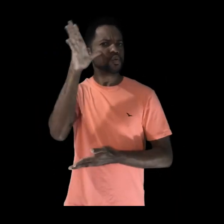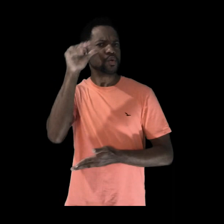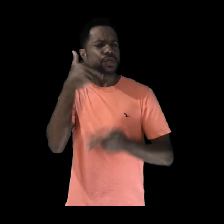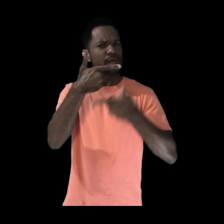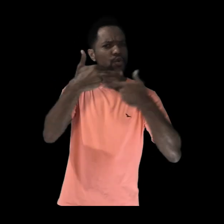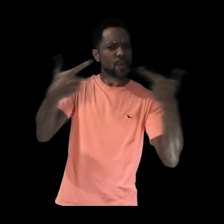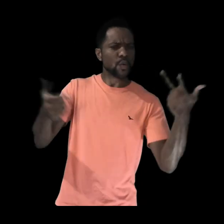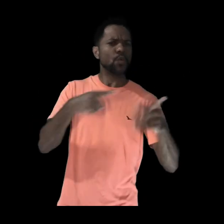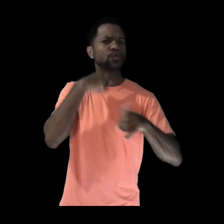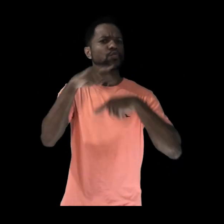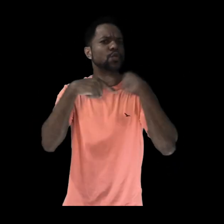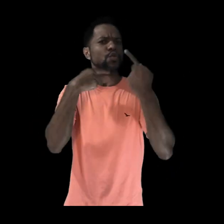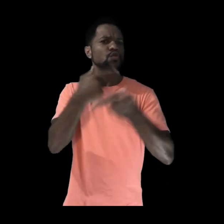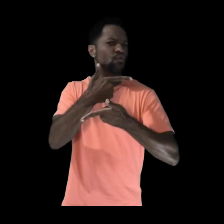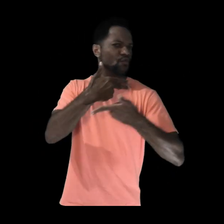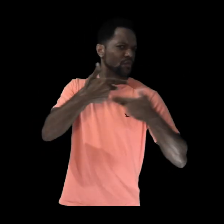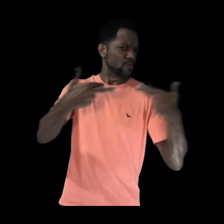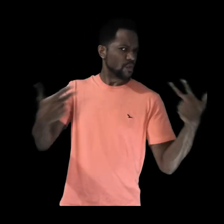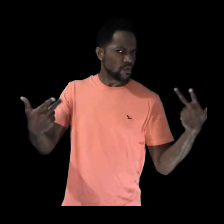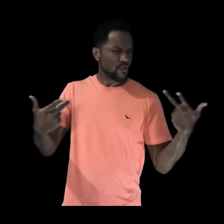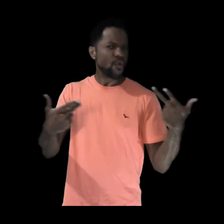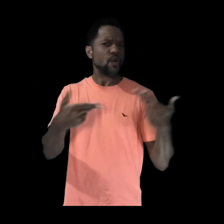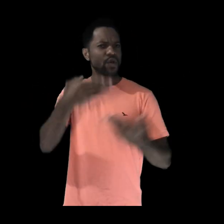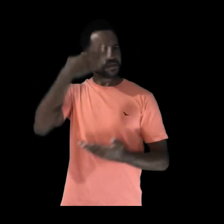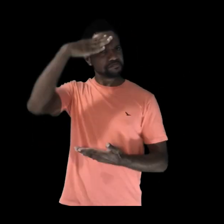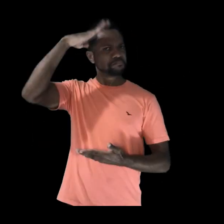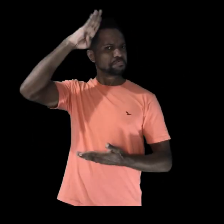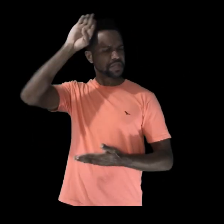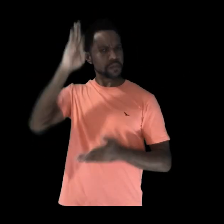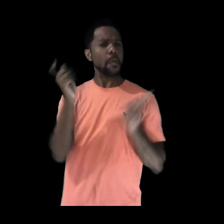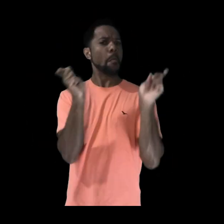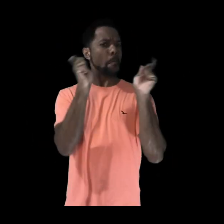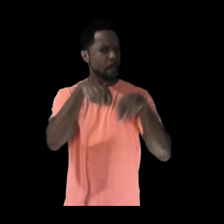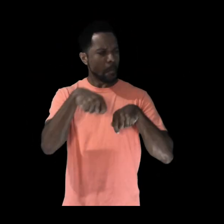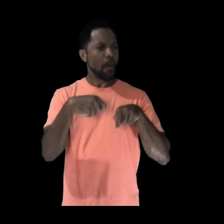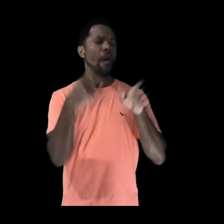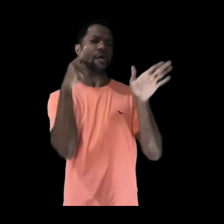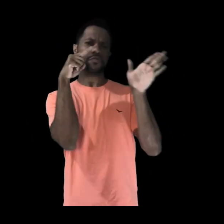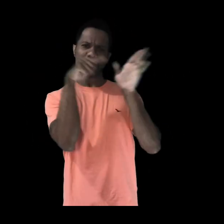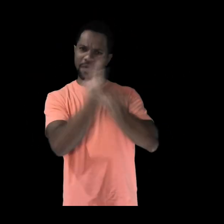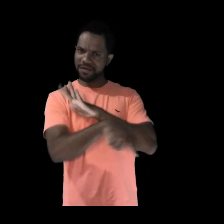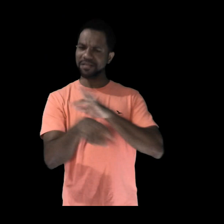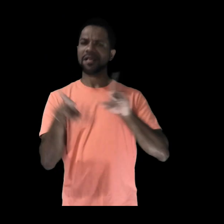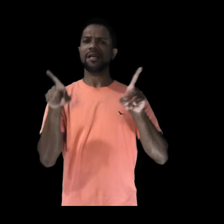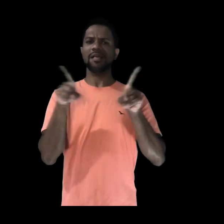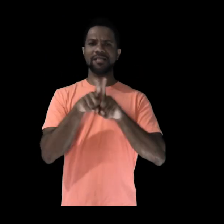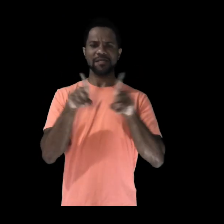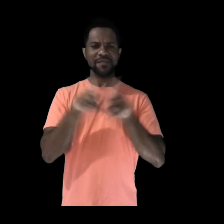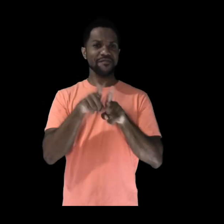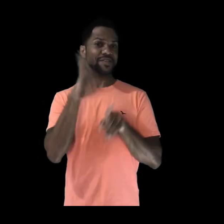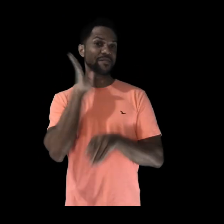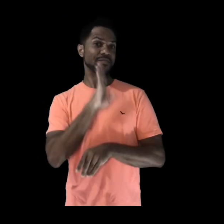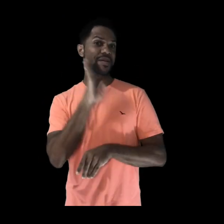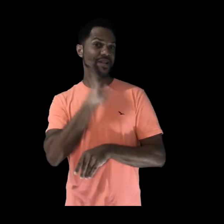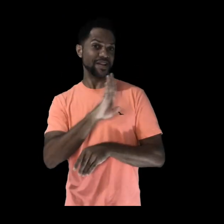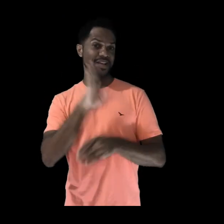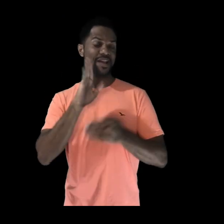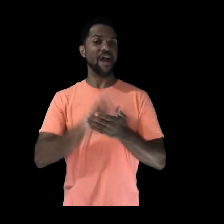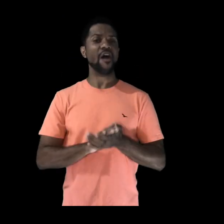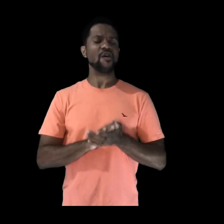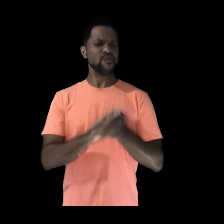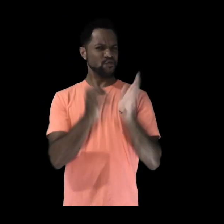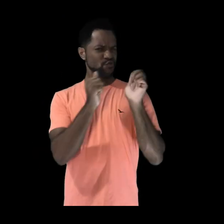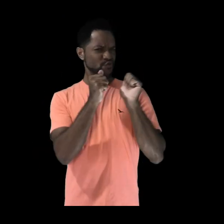se vocês tiverem curiosidade também de alguma coisa, alguma dúvida acadêmica, pode fazer pergunta para ele que vai ser bem legal, a